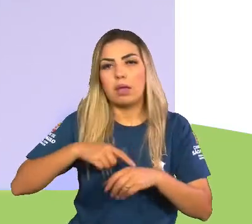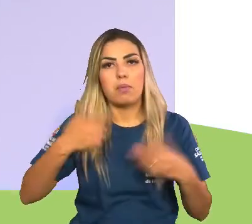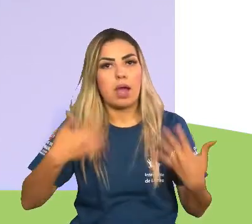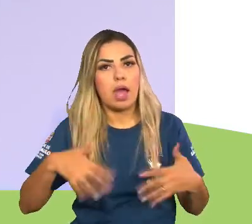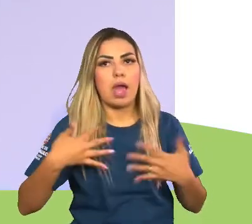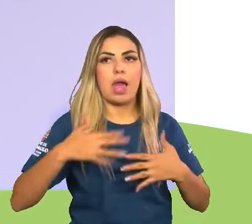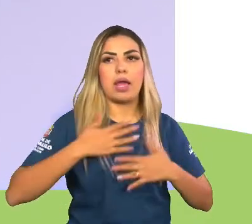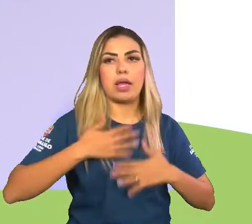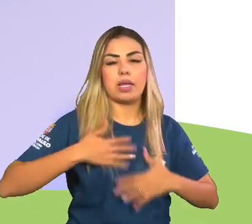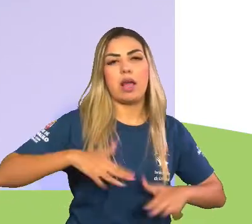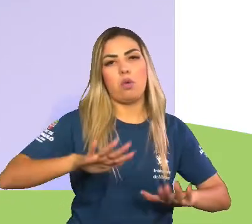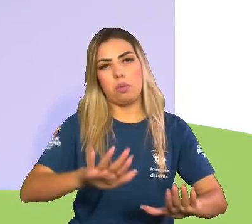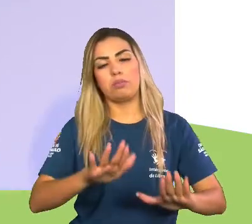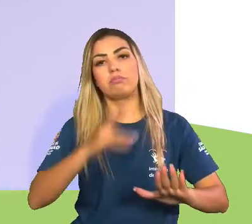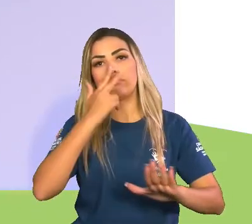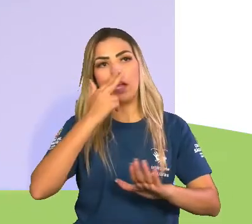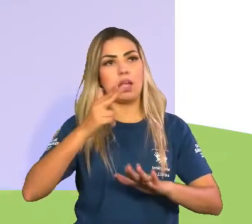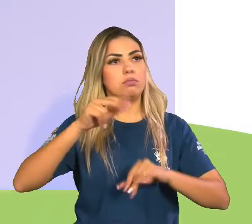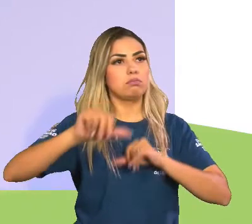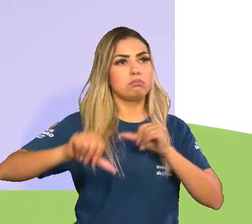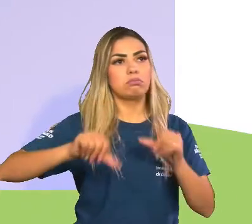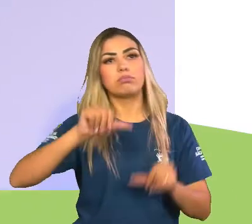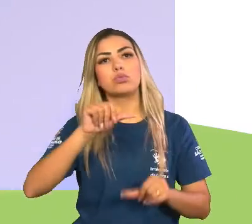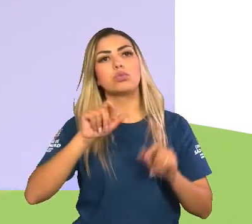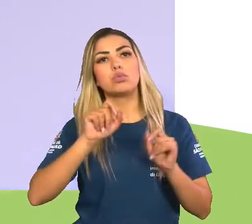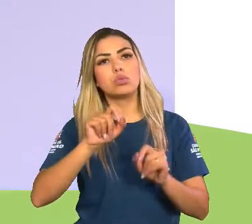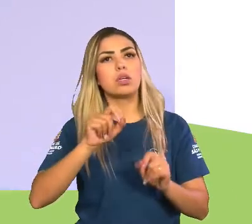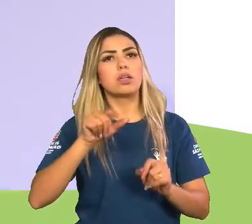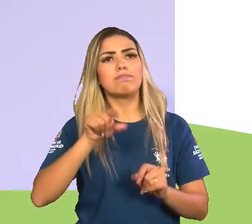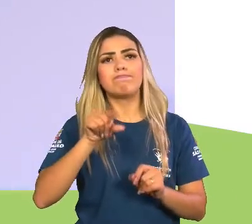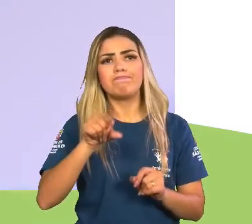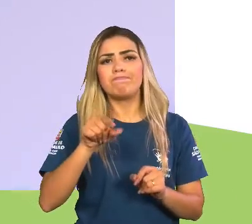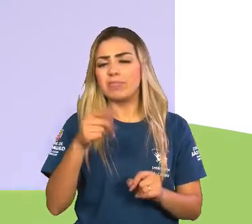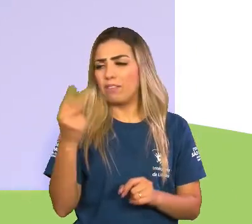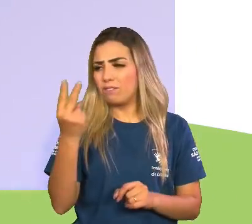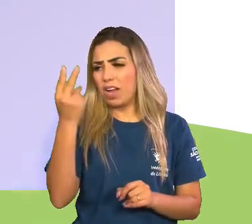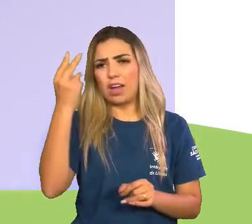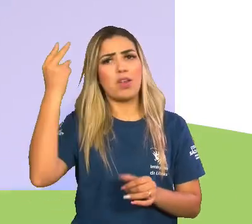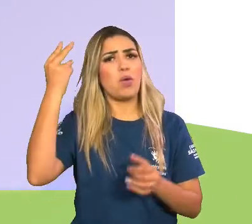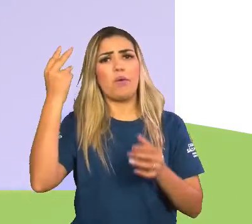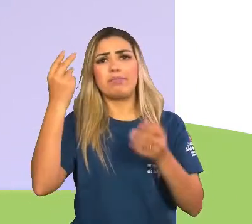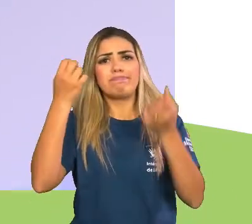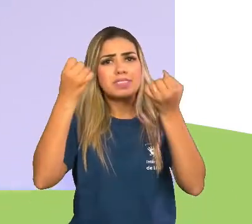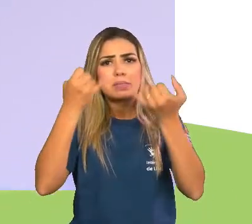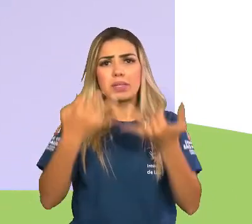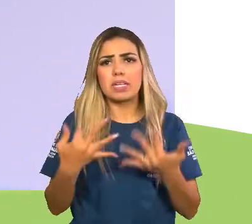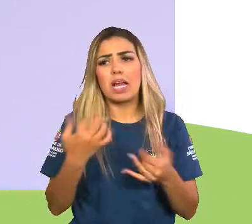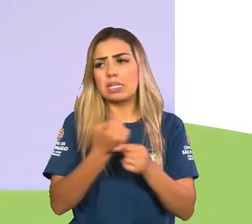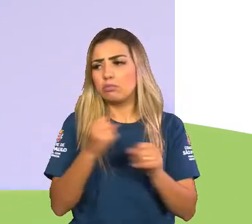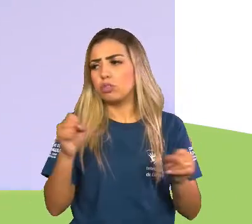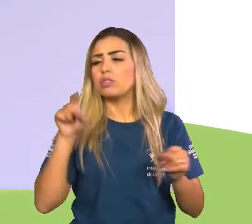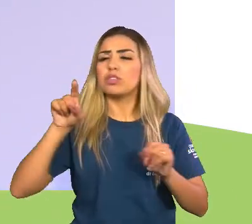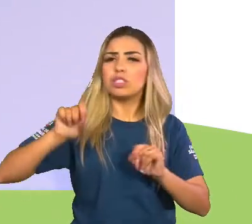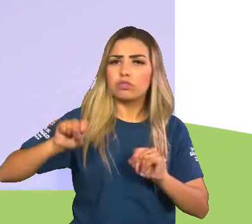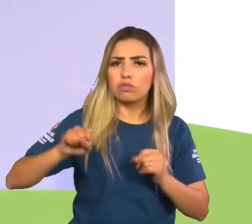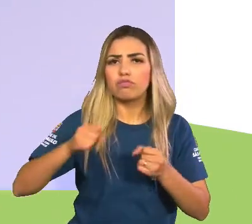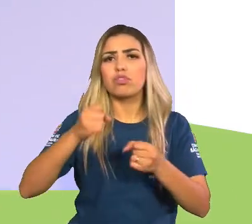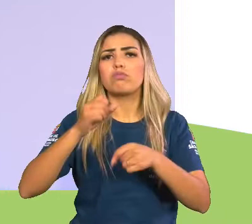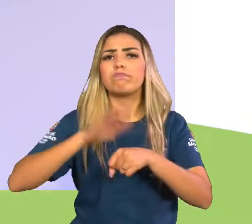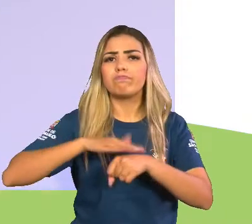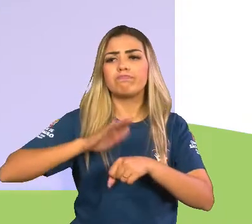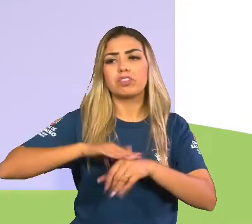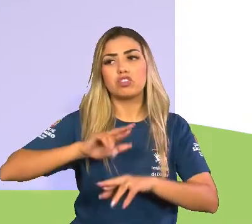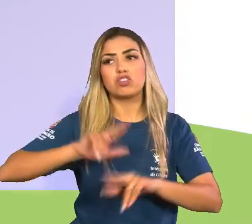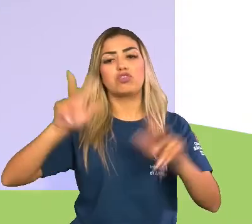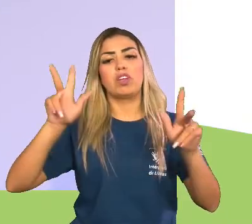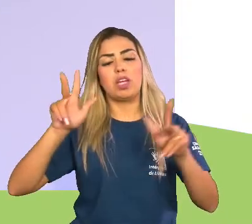tempo, ele se transformou numa matéria de valor inestimável. Esse esforço contínuo de fazer a diferença durante a